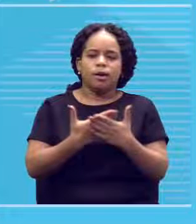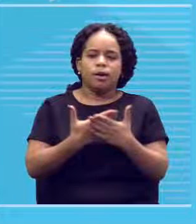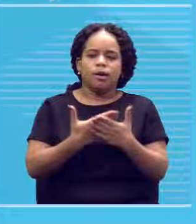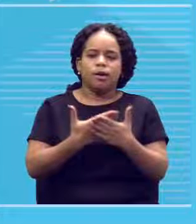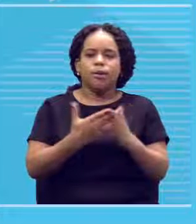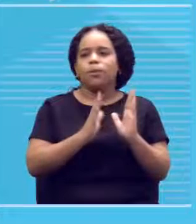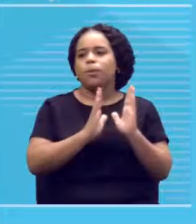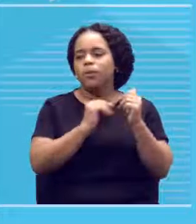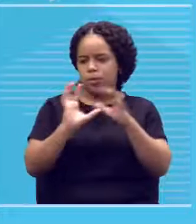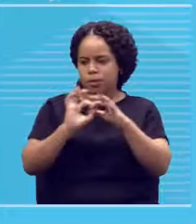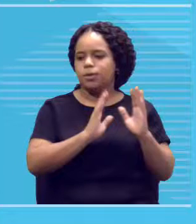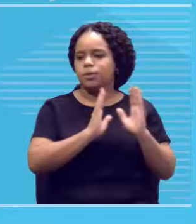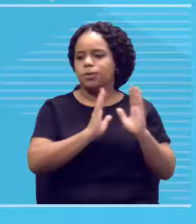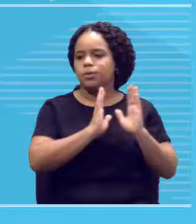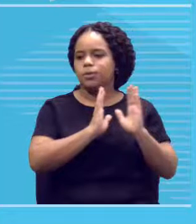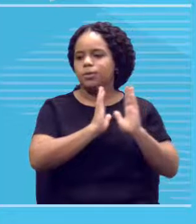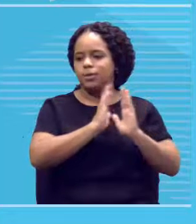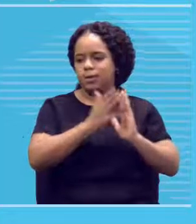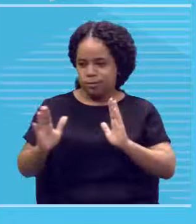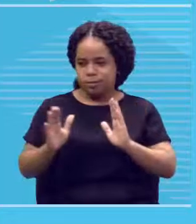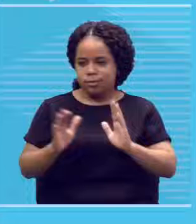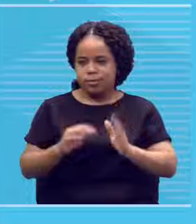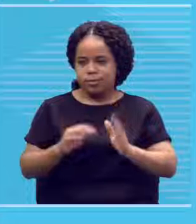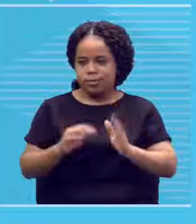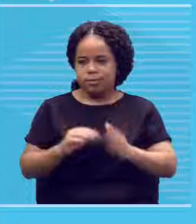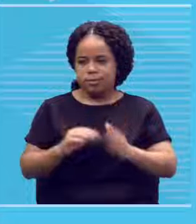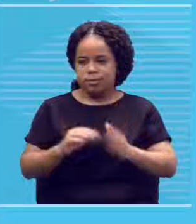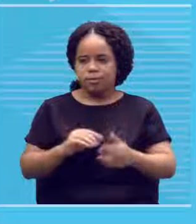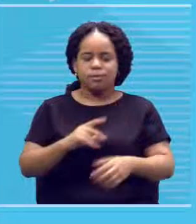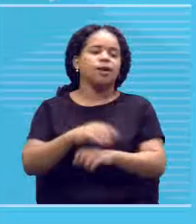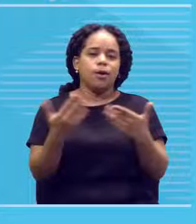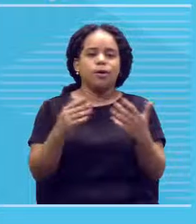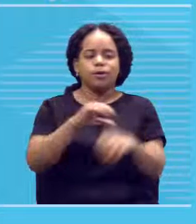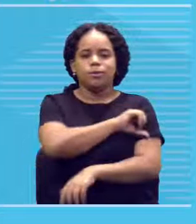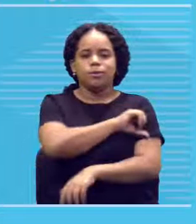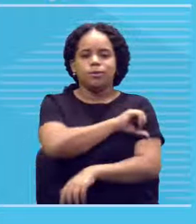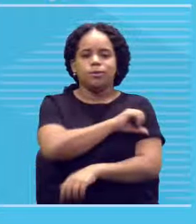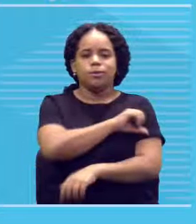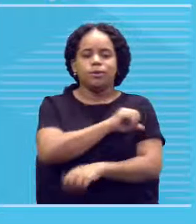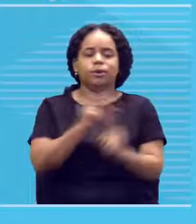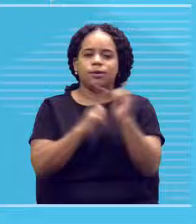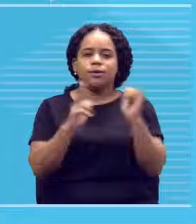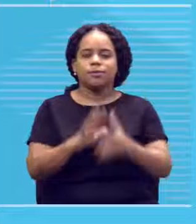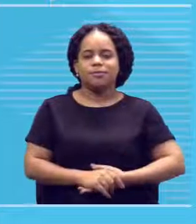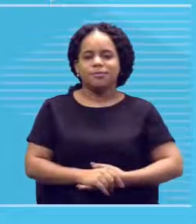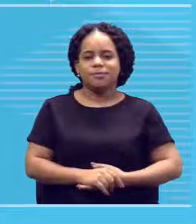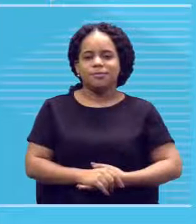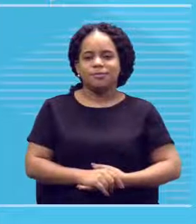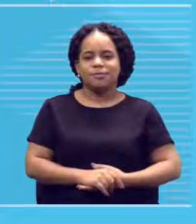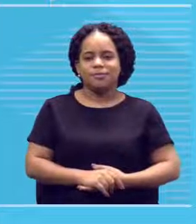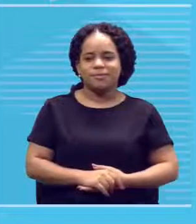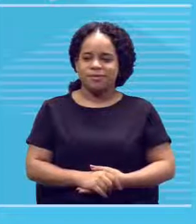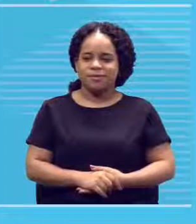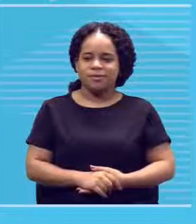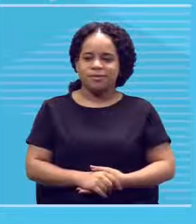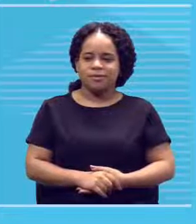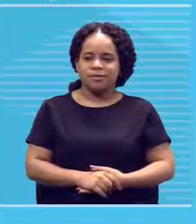fundamental canal é do Cação vamos lá